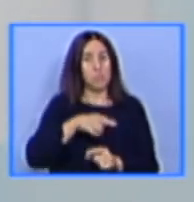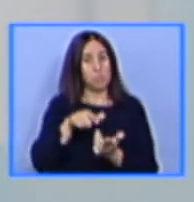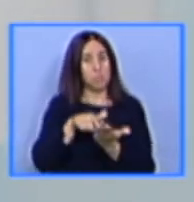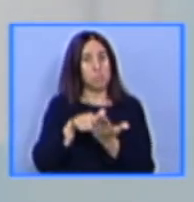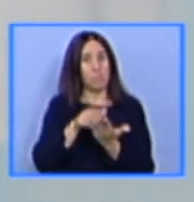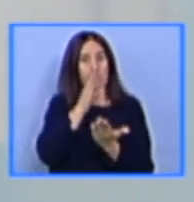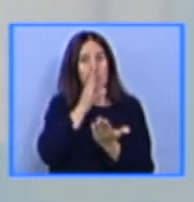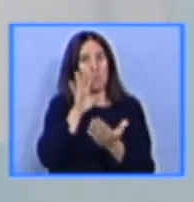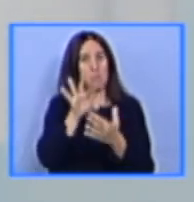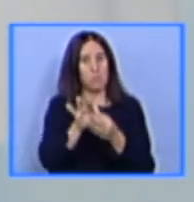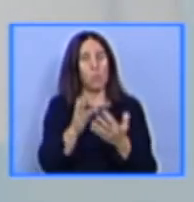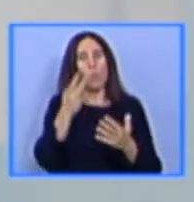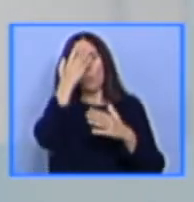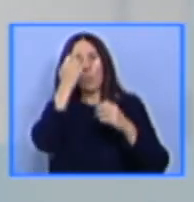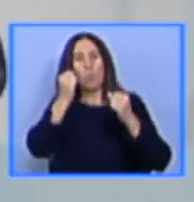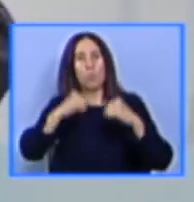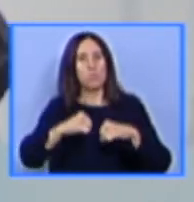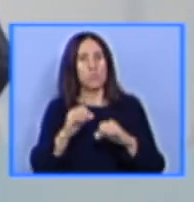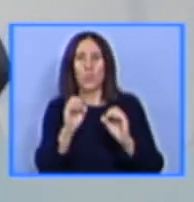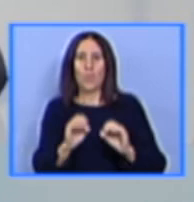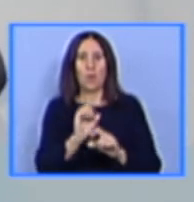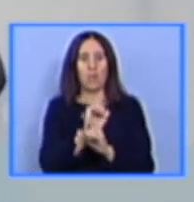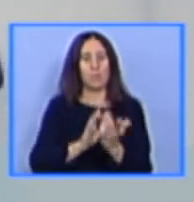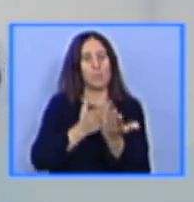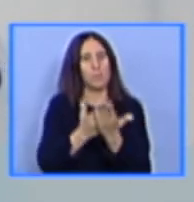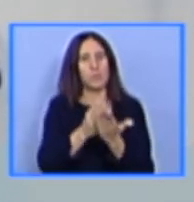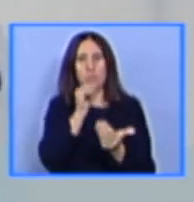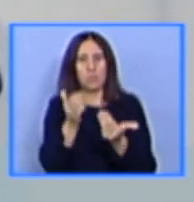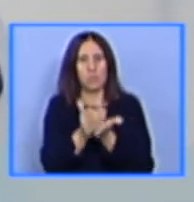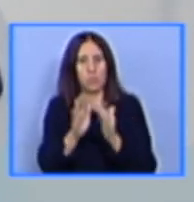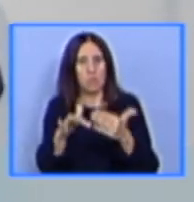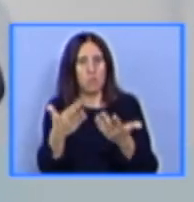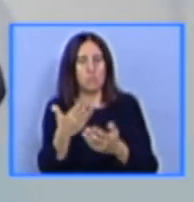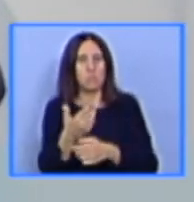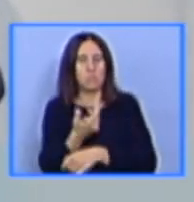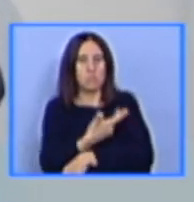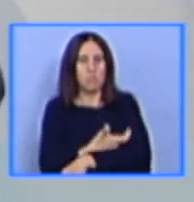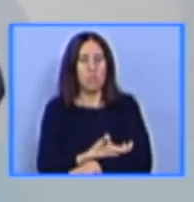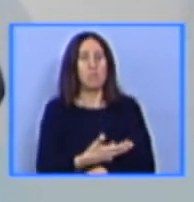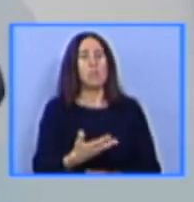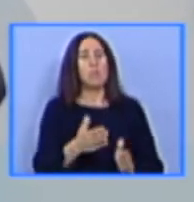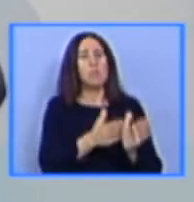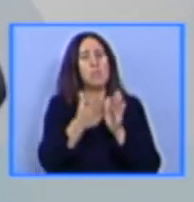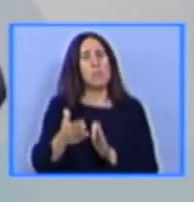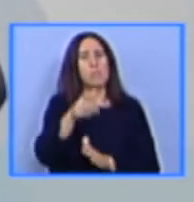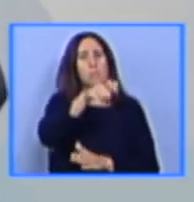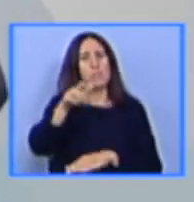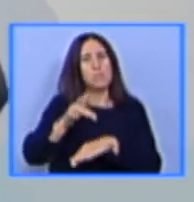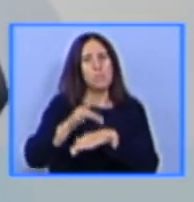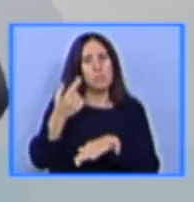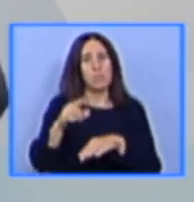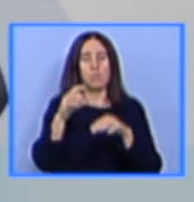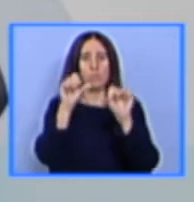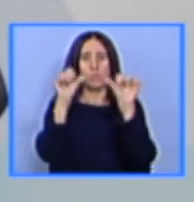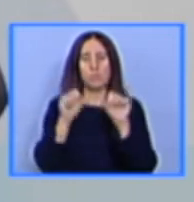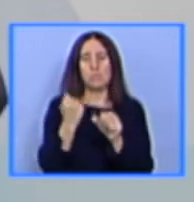prático, um consenso ou uma proposta da eutanásia. E depois existem todos aqueles que estão sensibilizados com as questões do Serviço Nacional de Saúde,